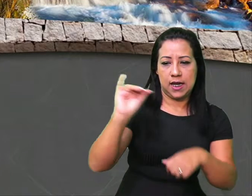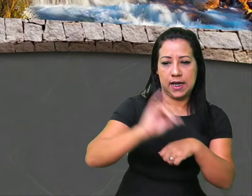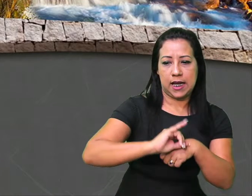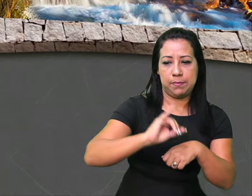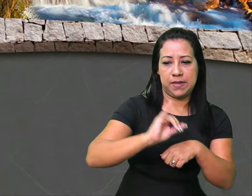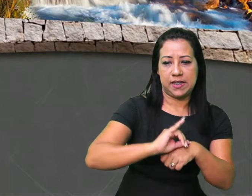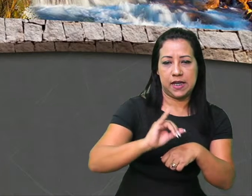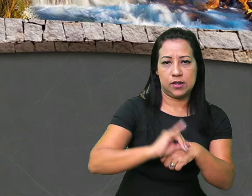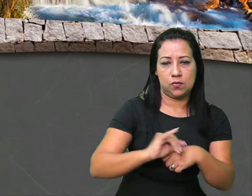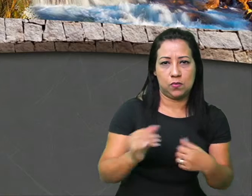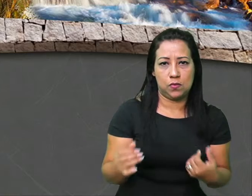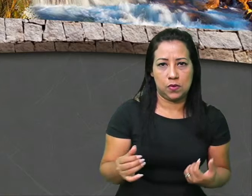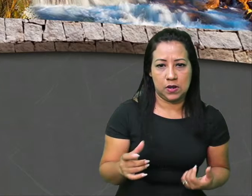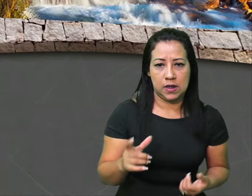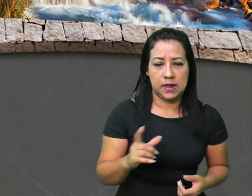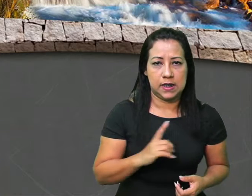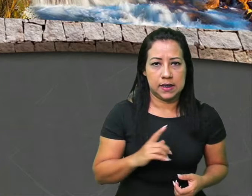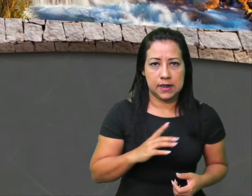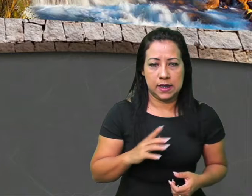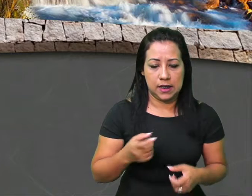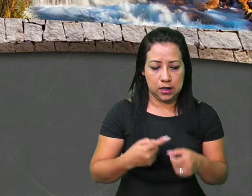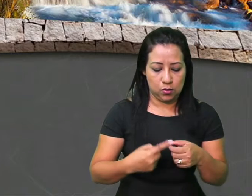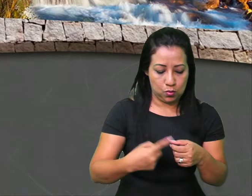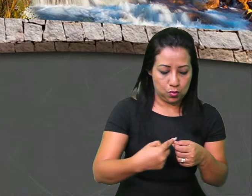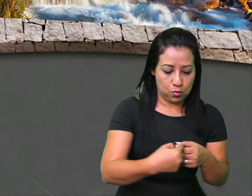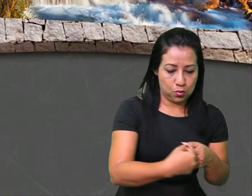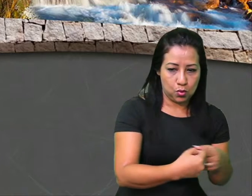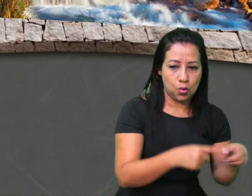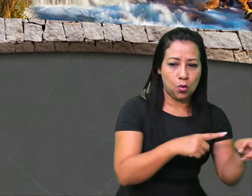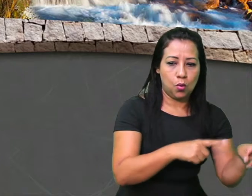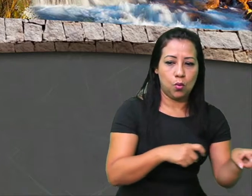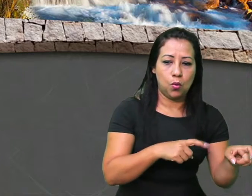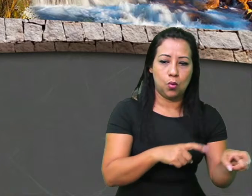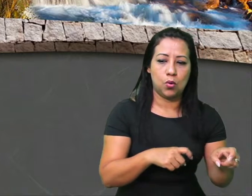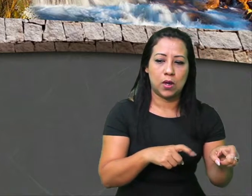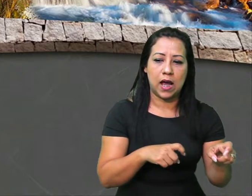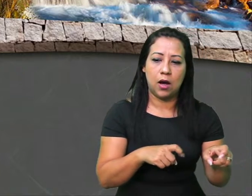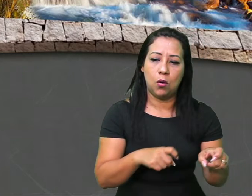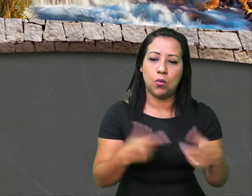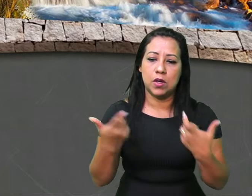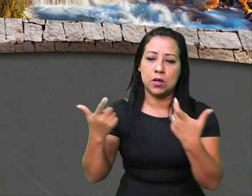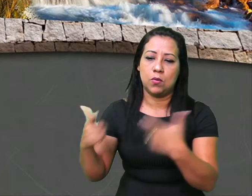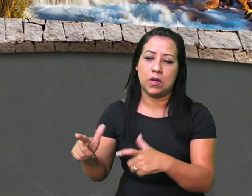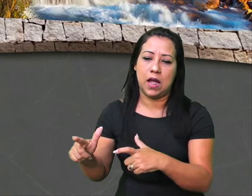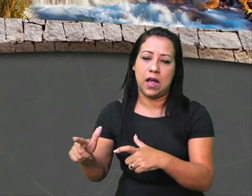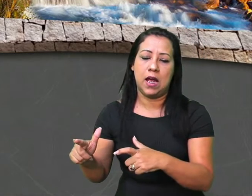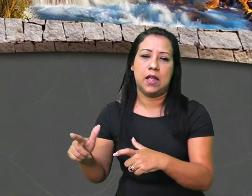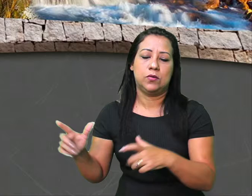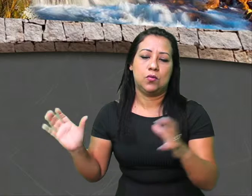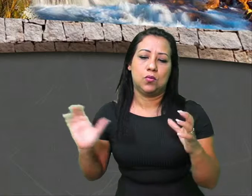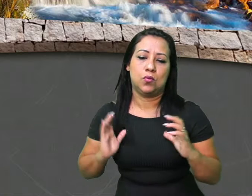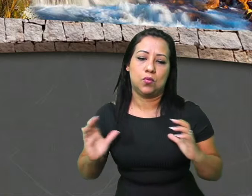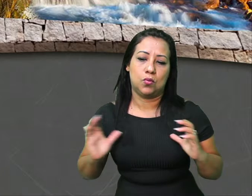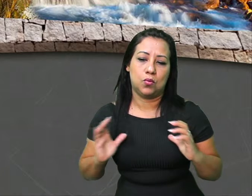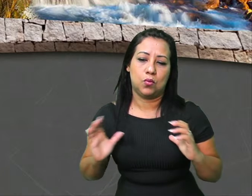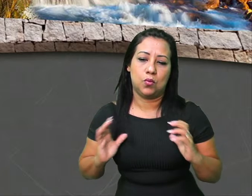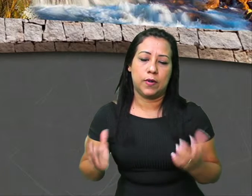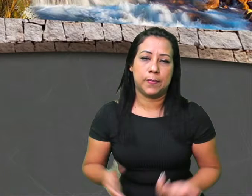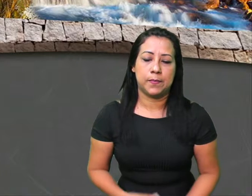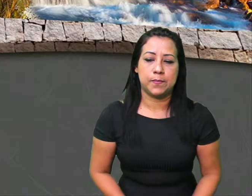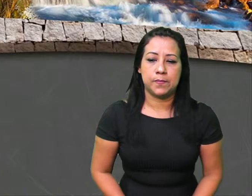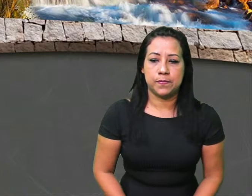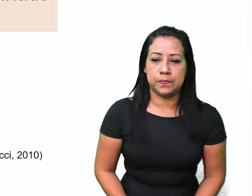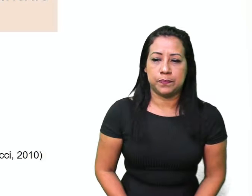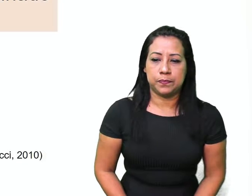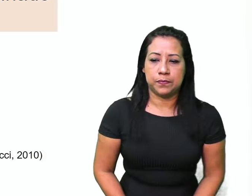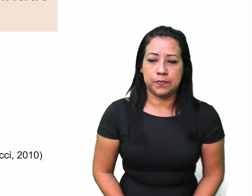tem área rural, área urbana. O lugar é aonde você está ligado, ó. Veja lá o que